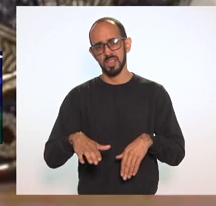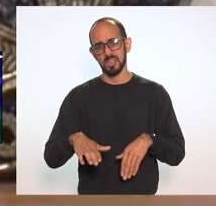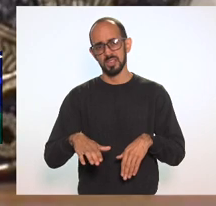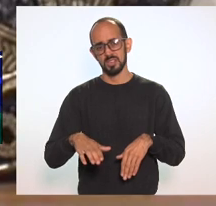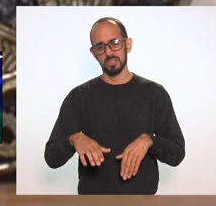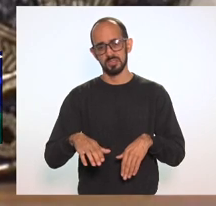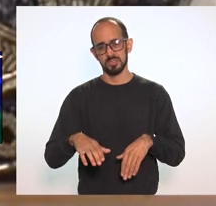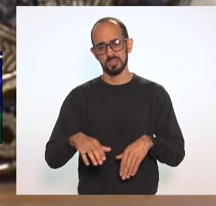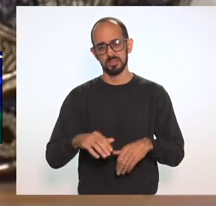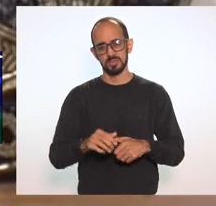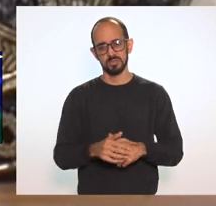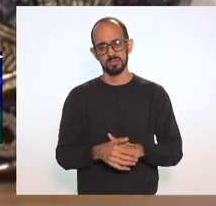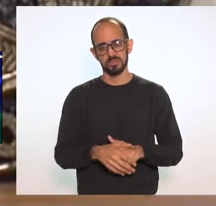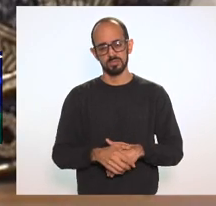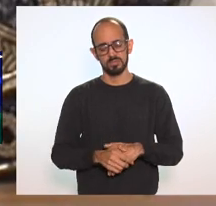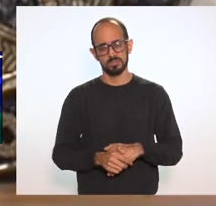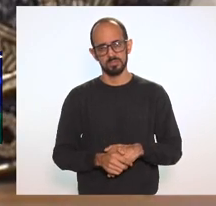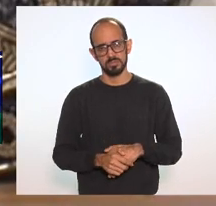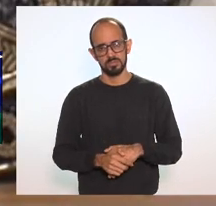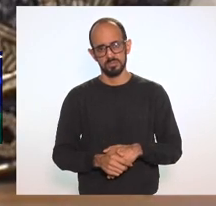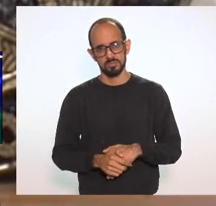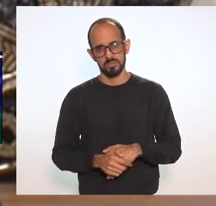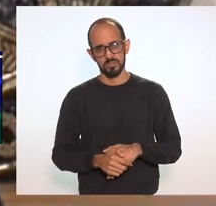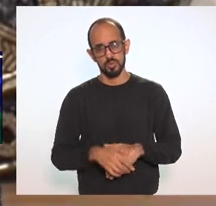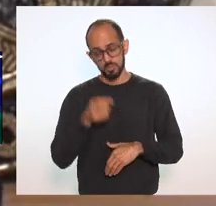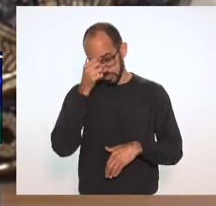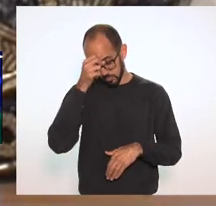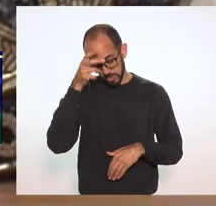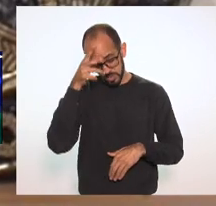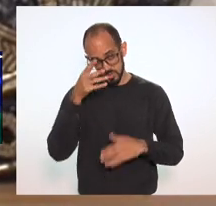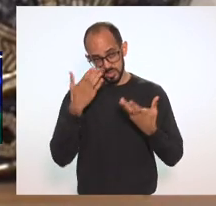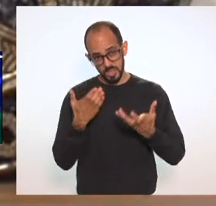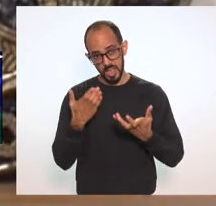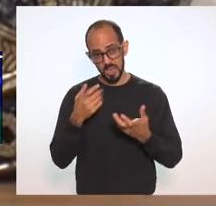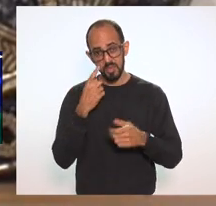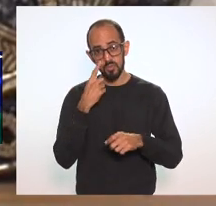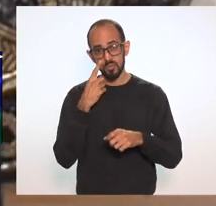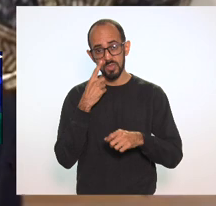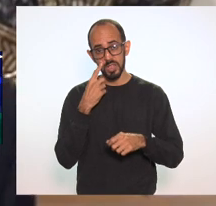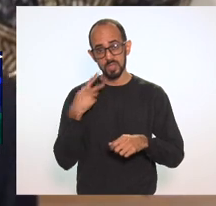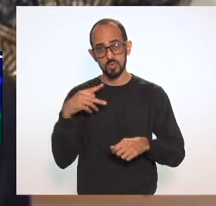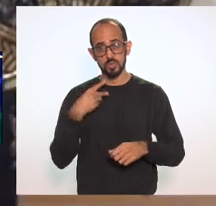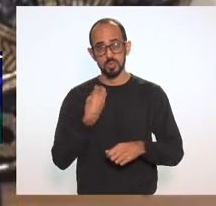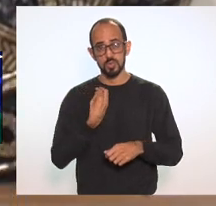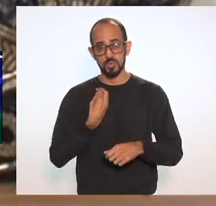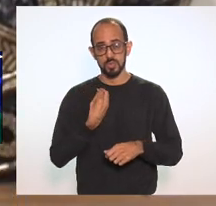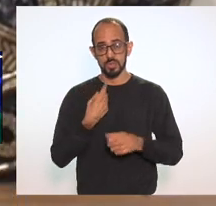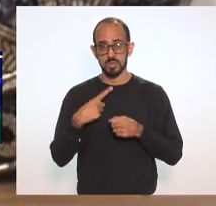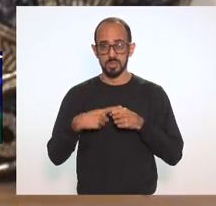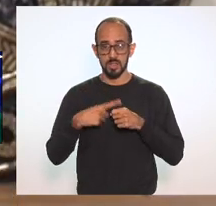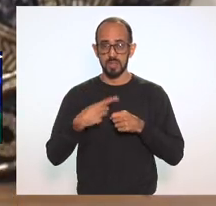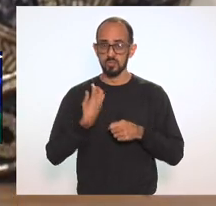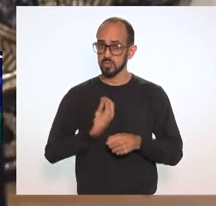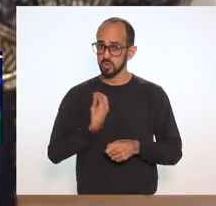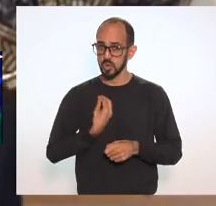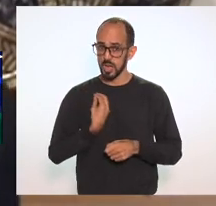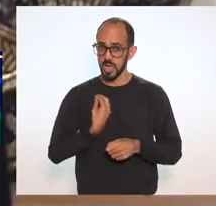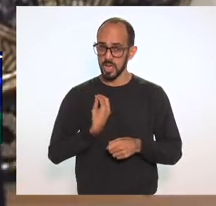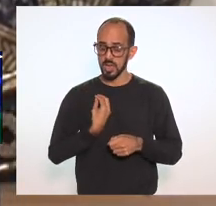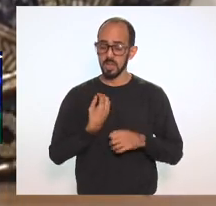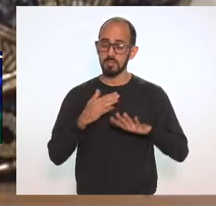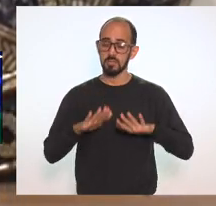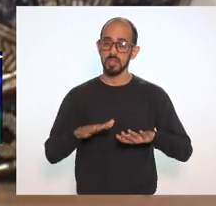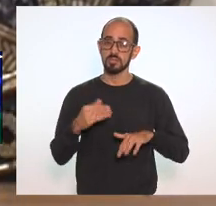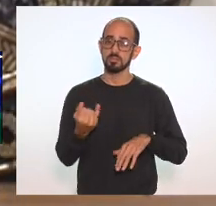respeito o prefeito e Caribe a sua cidade pulsante agora é é importante